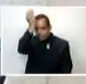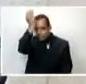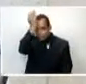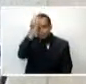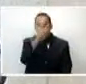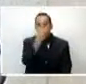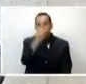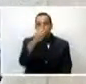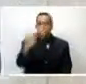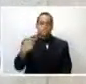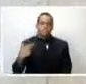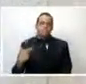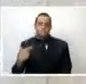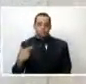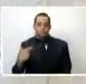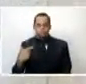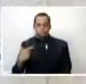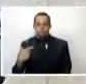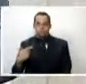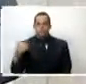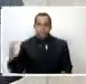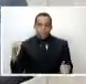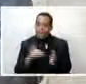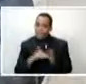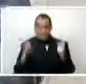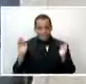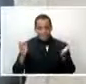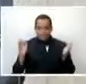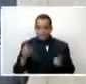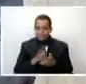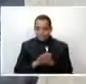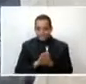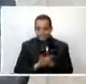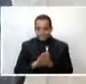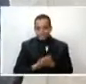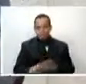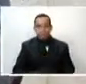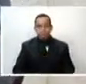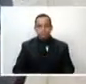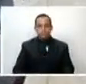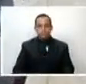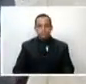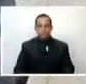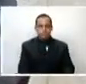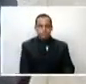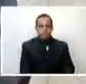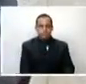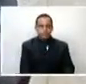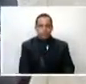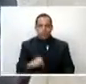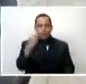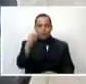2007, vereador Telhada, e que até hoje não foi cumprido pela administração municipal. Há